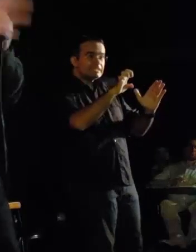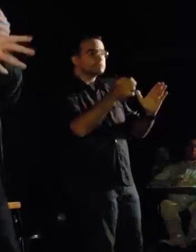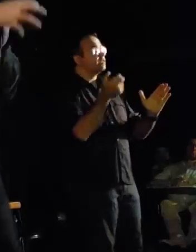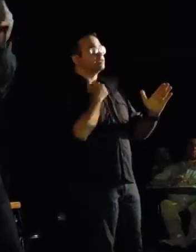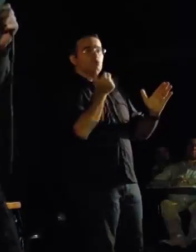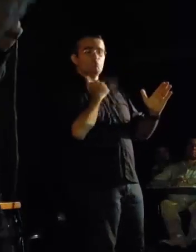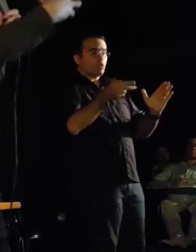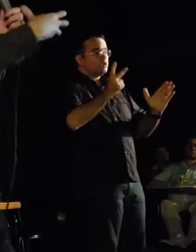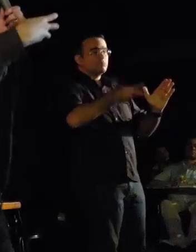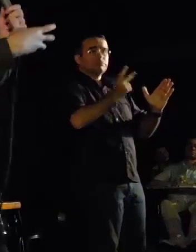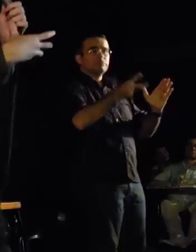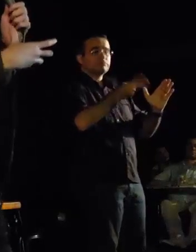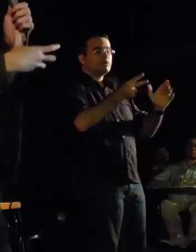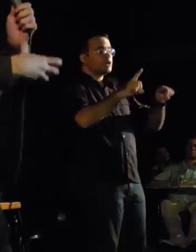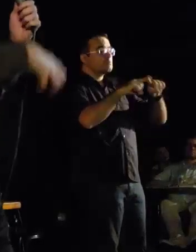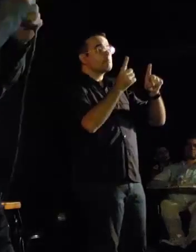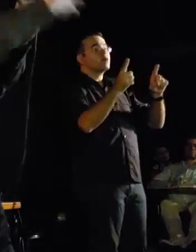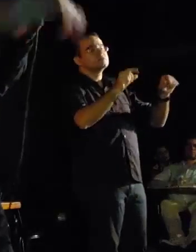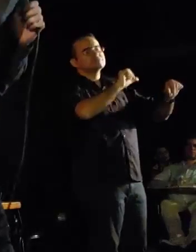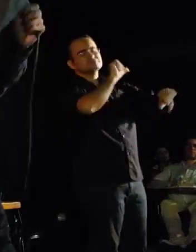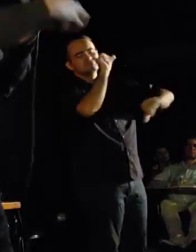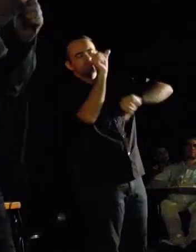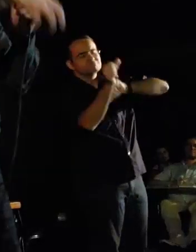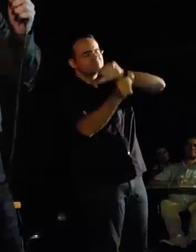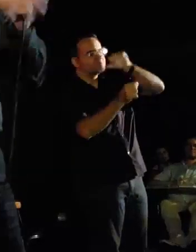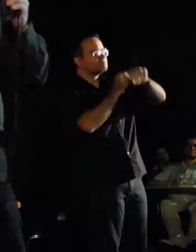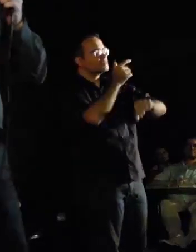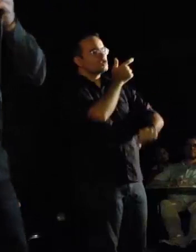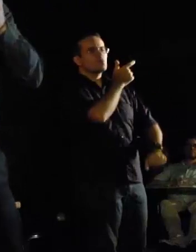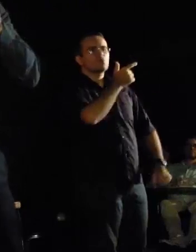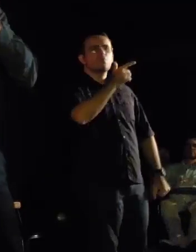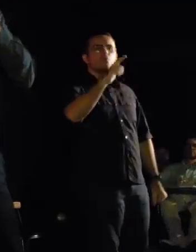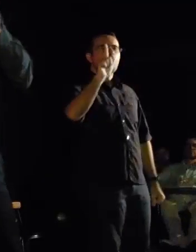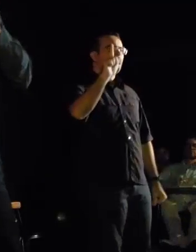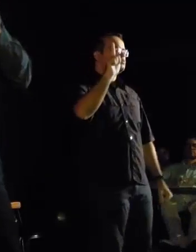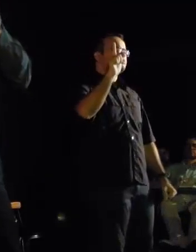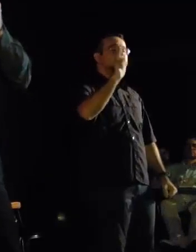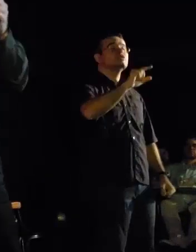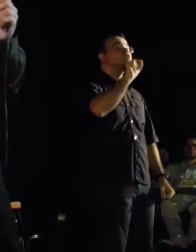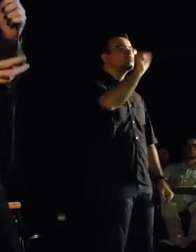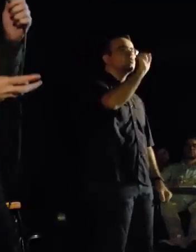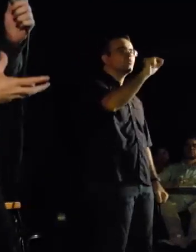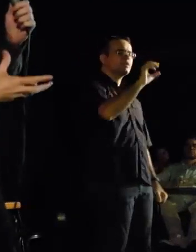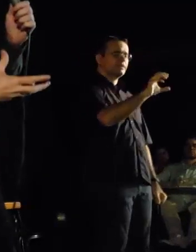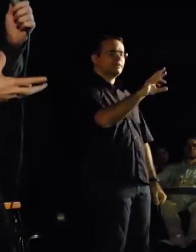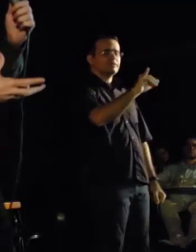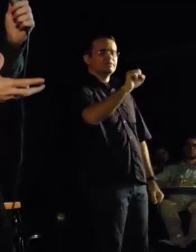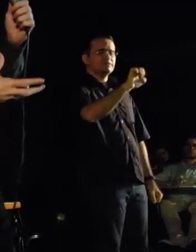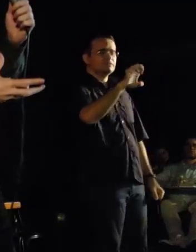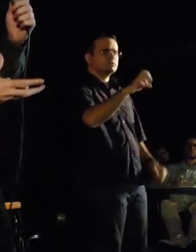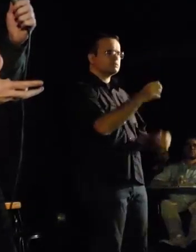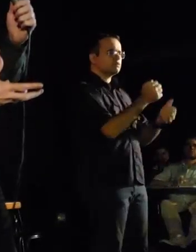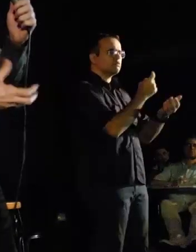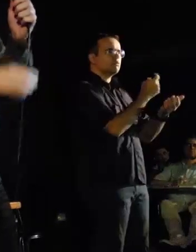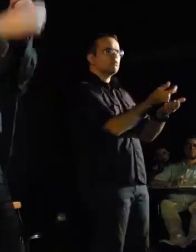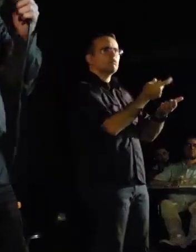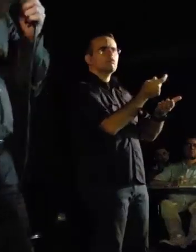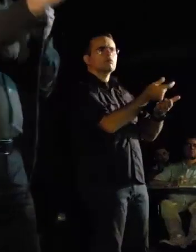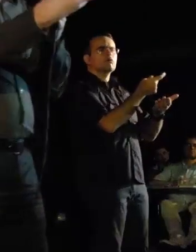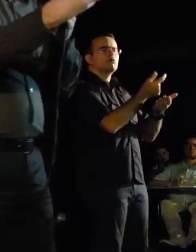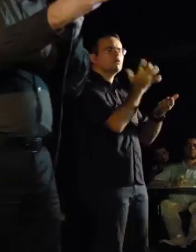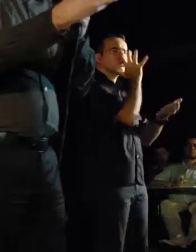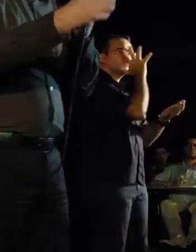criamos outra história. A crise é o nosso lugar natural. Hoje.